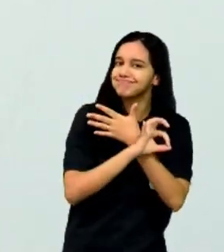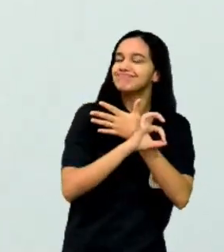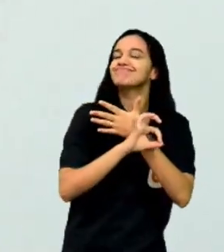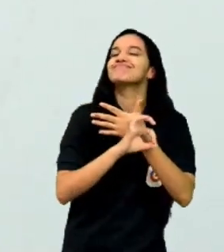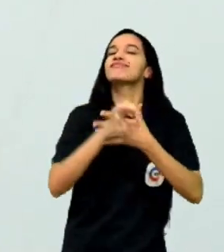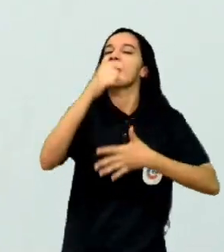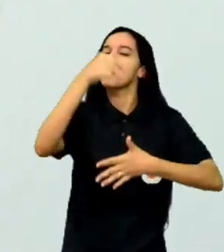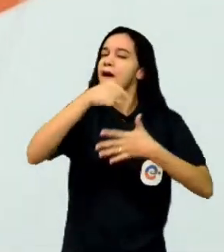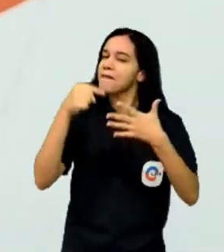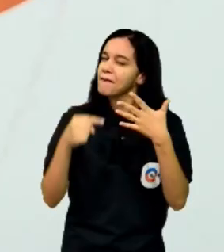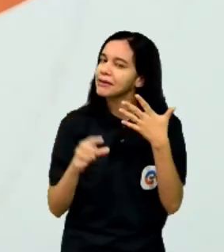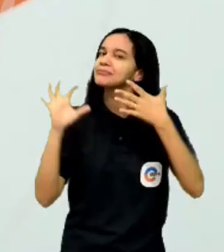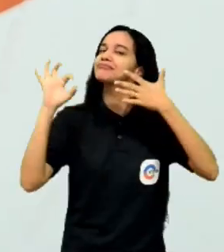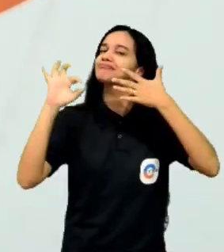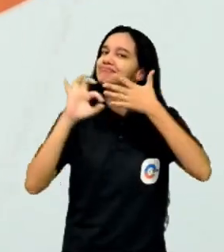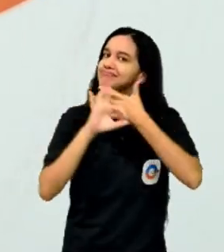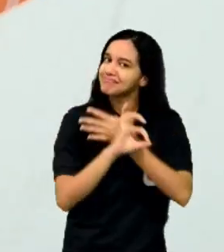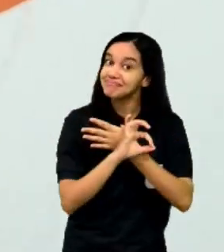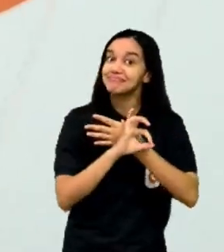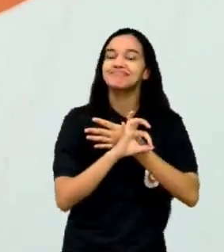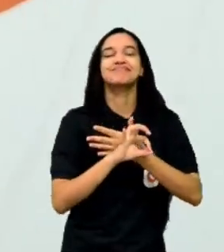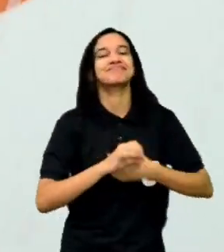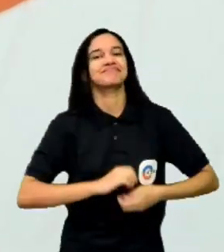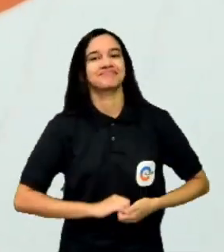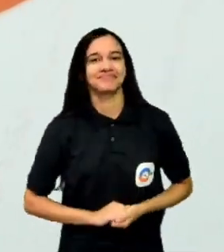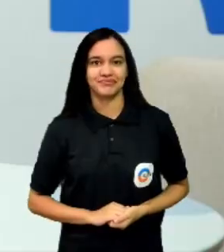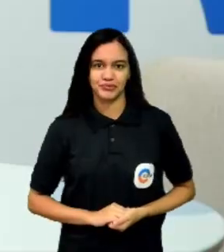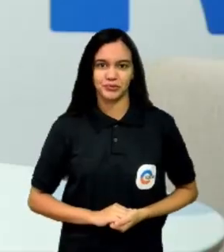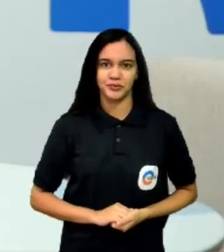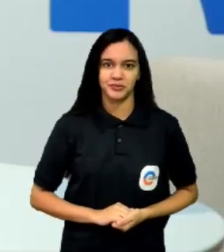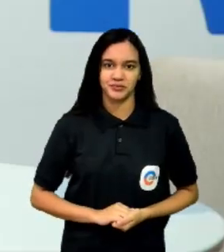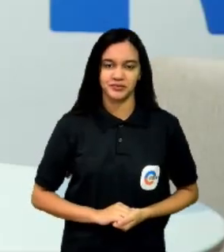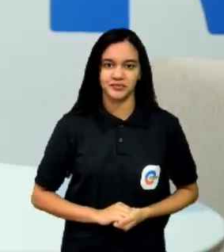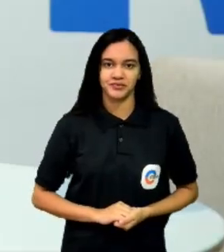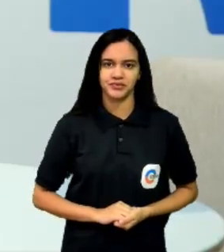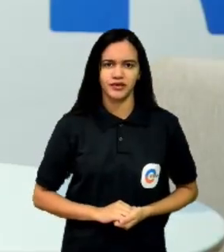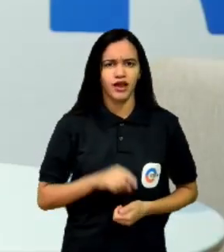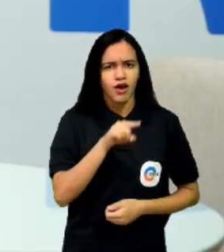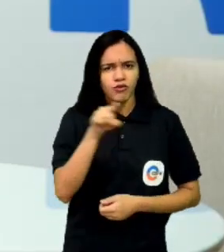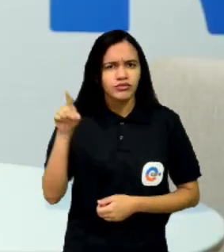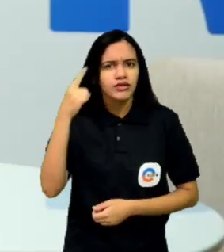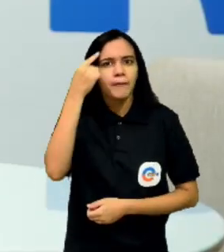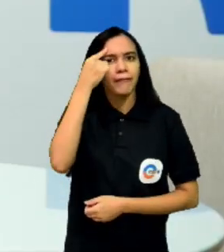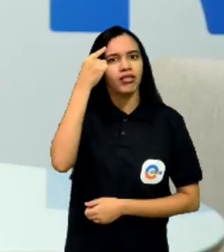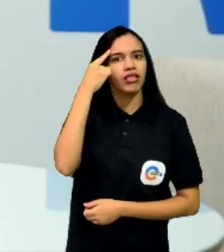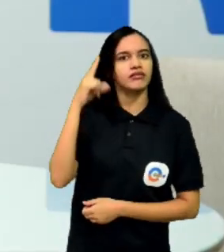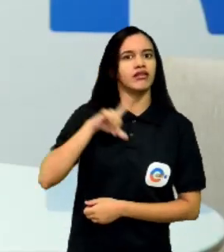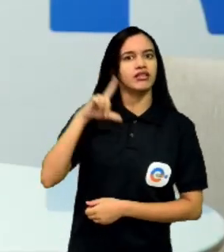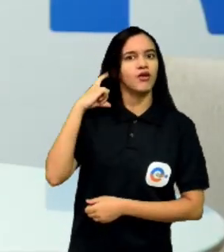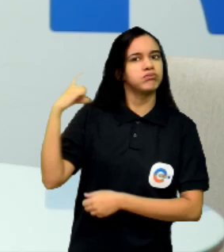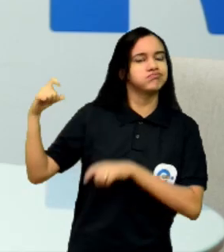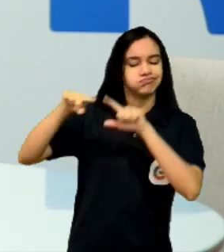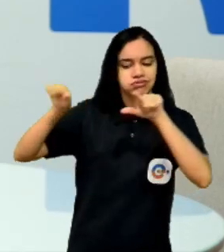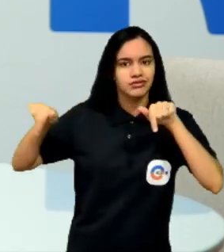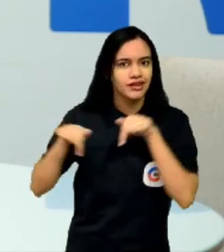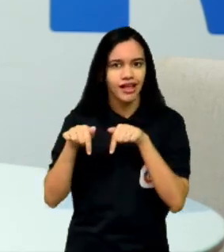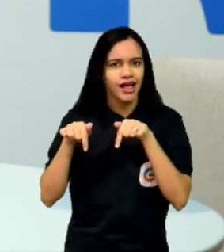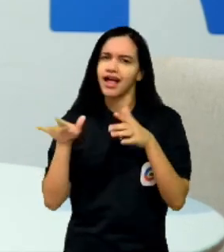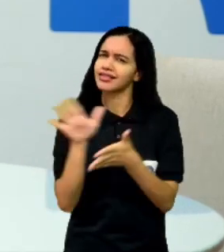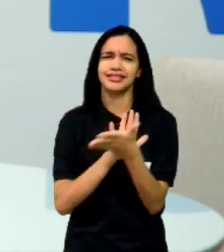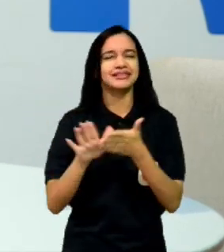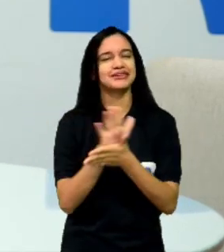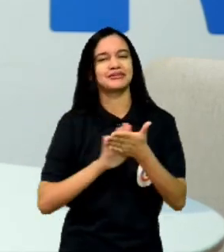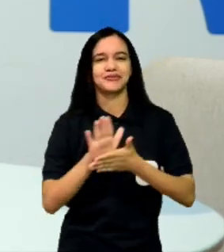Elementos coesivos. Elementos coesivos. Vocês estão pensando que tem um eco no estúdio, não é?